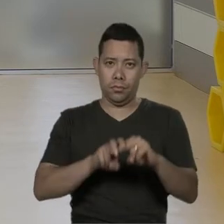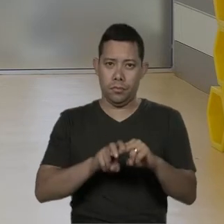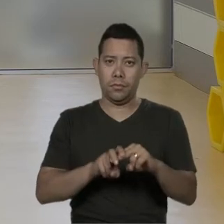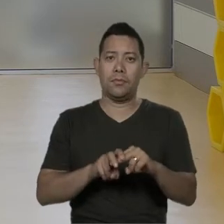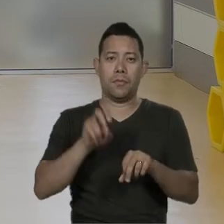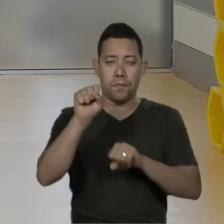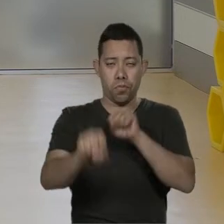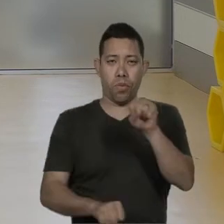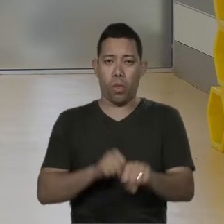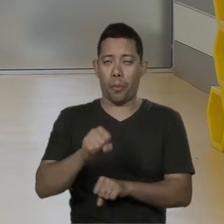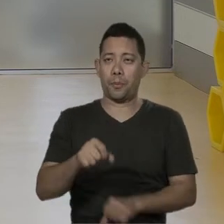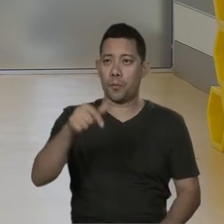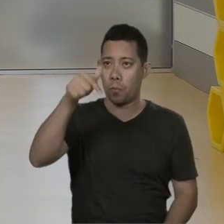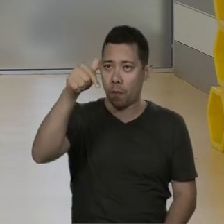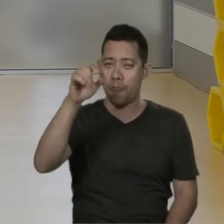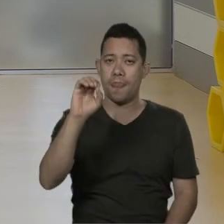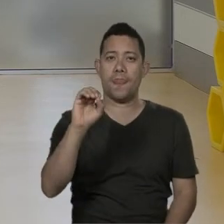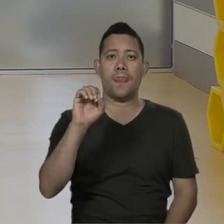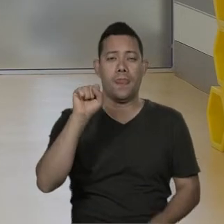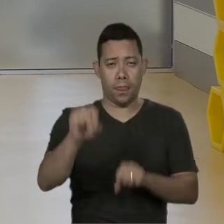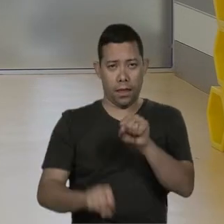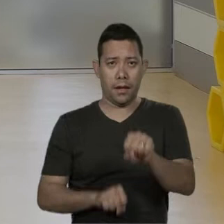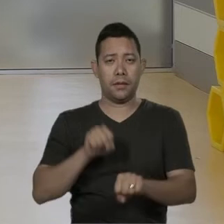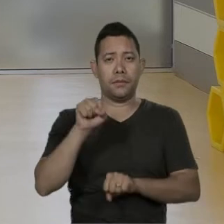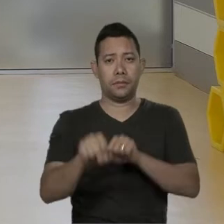Mantém o giro a 70 RPMs.